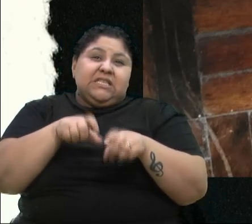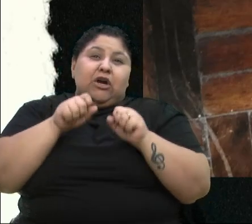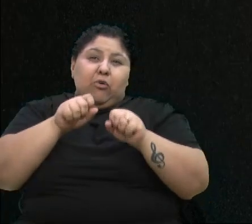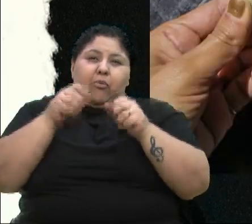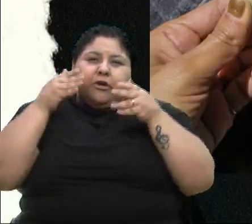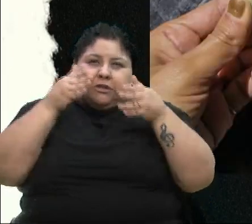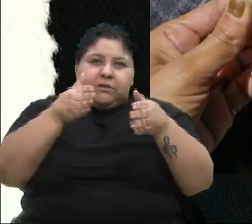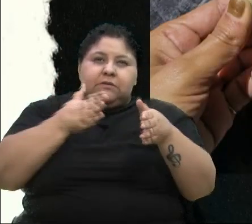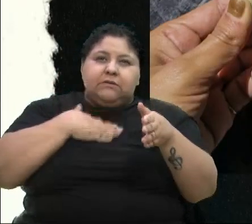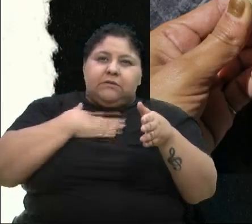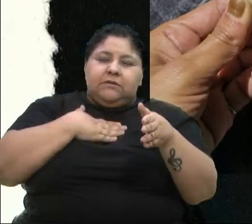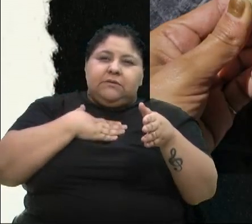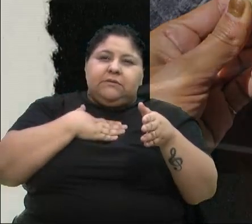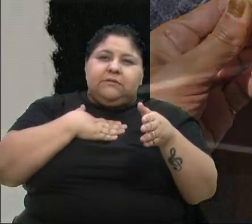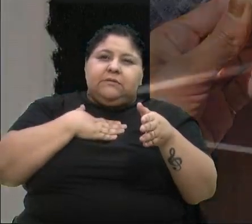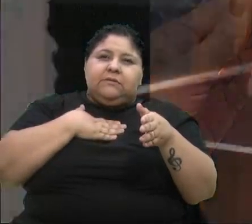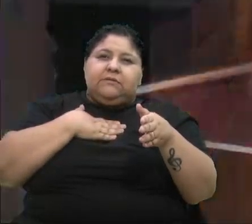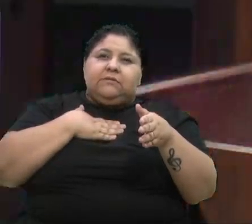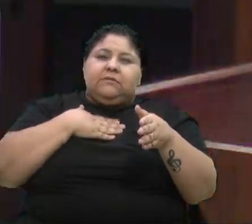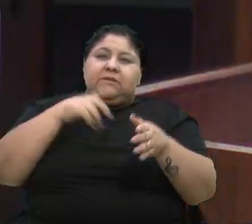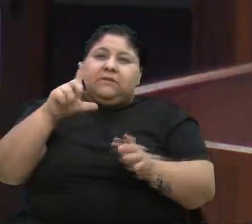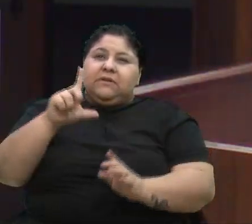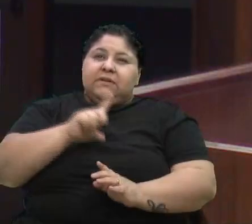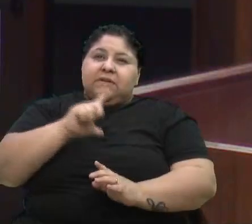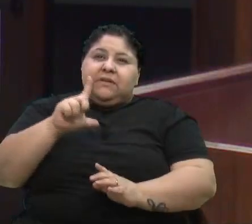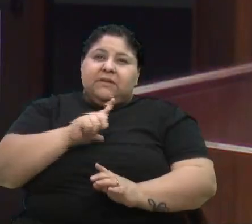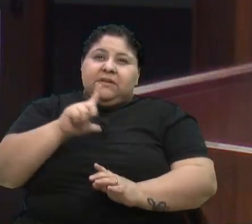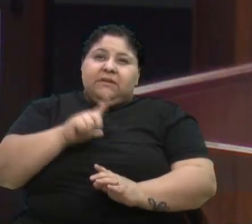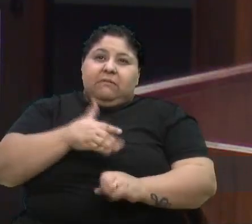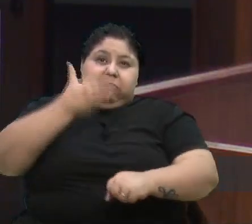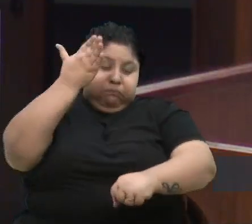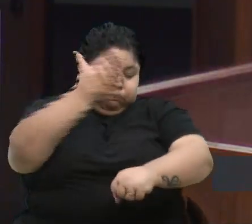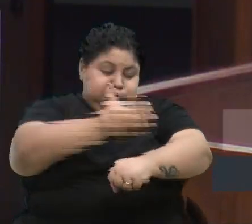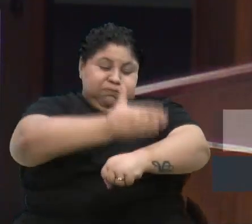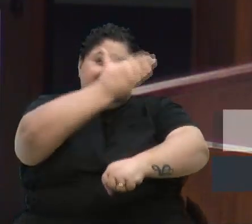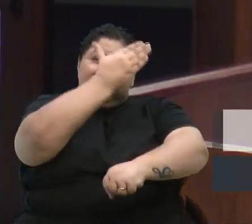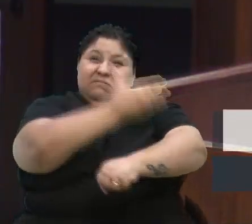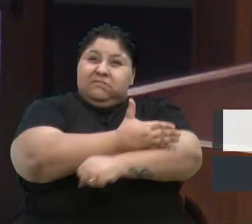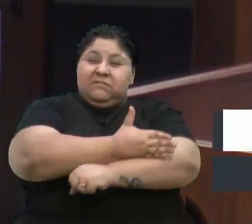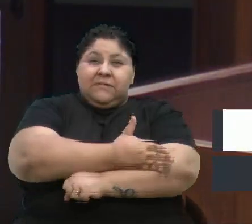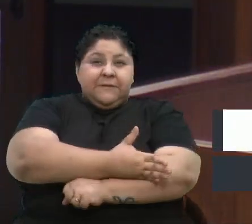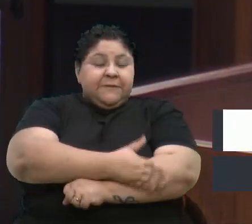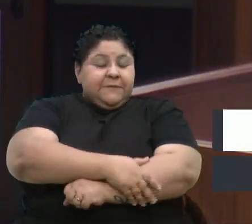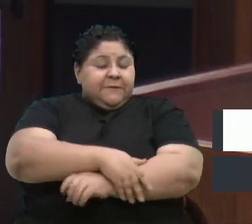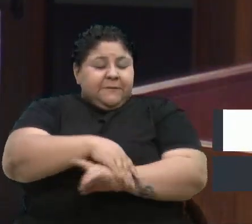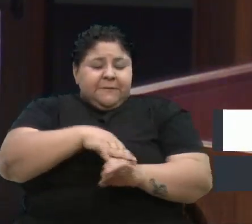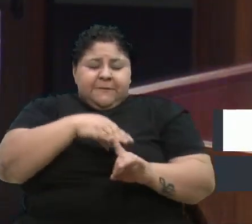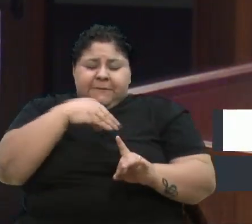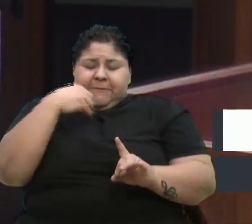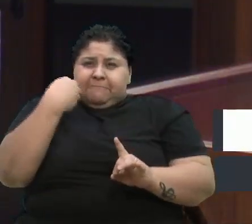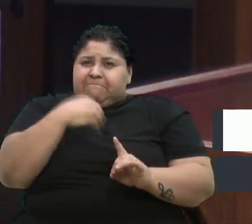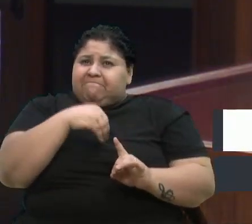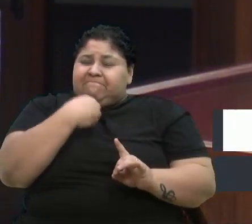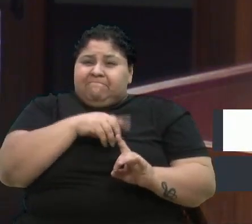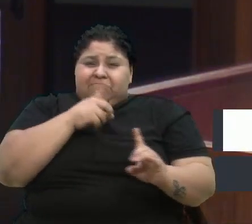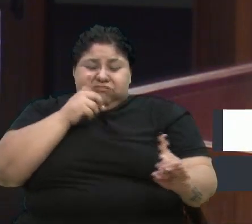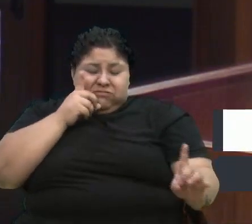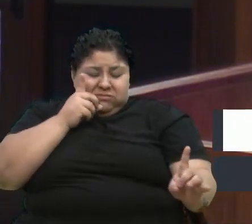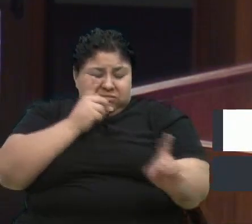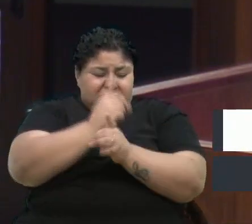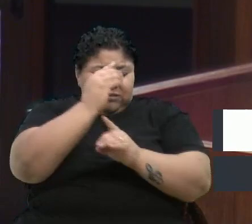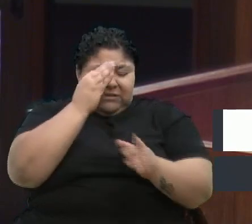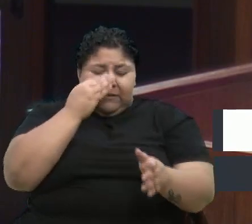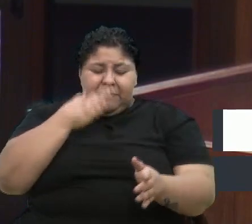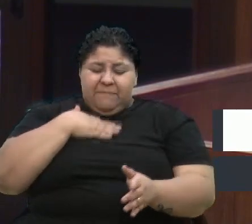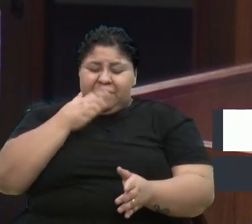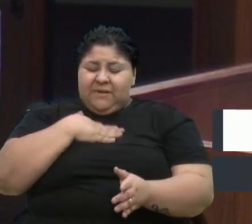novo, TV Câmara. Eles tiveram amputações, assim, uma situação que foi totalmente impactante. Para